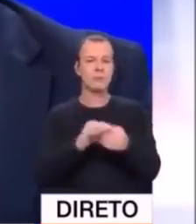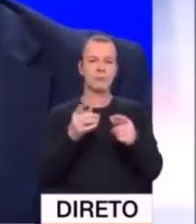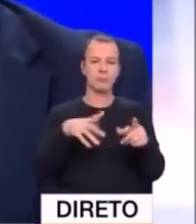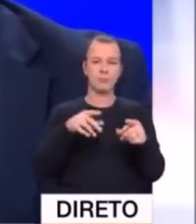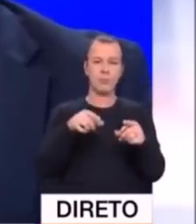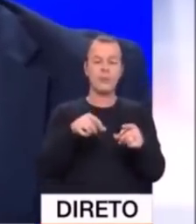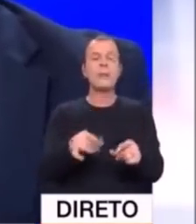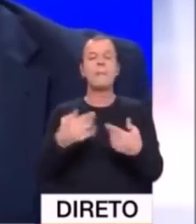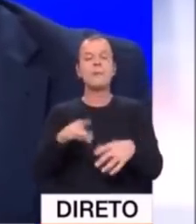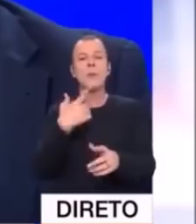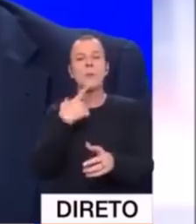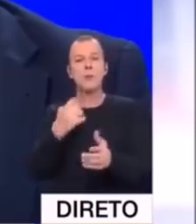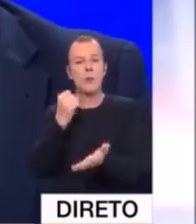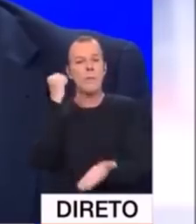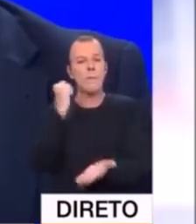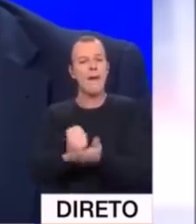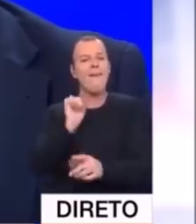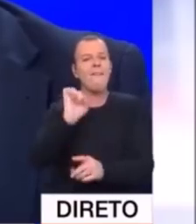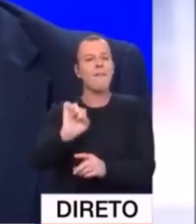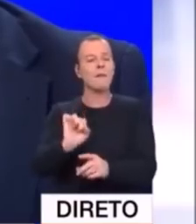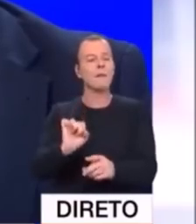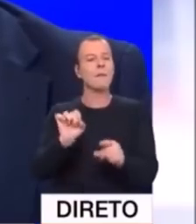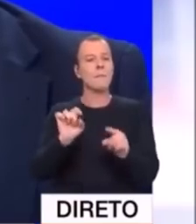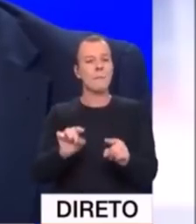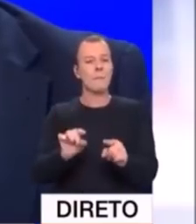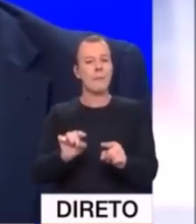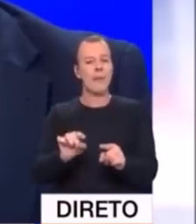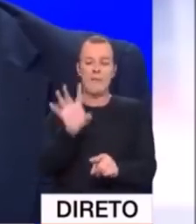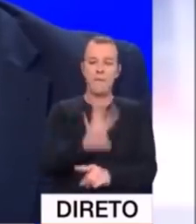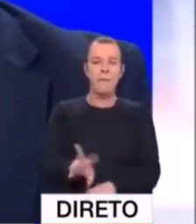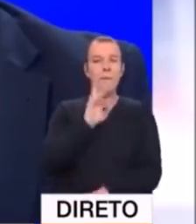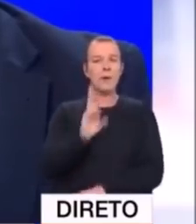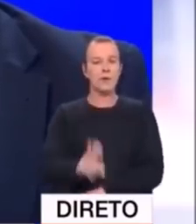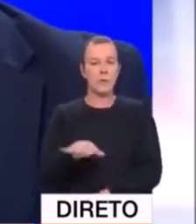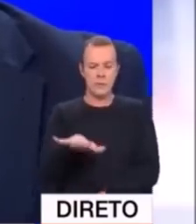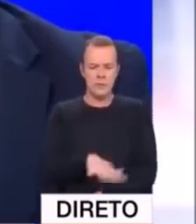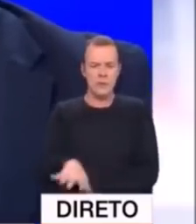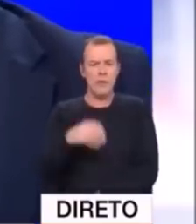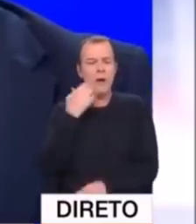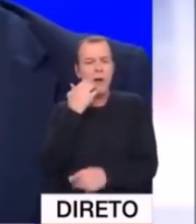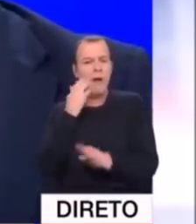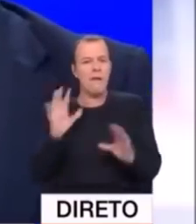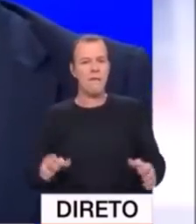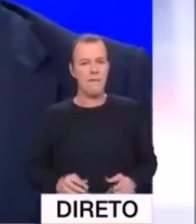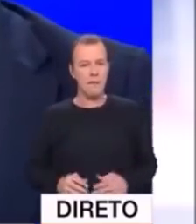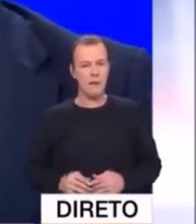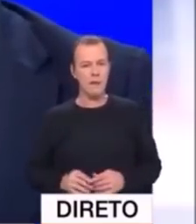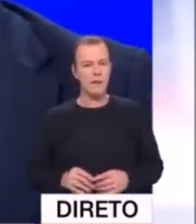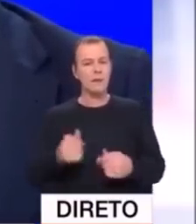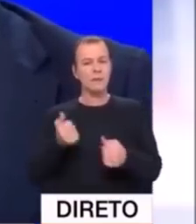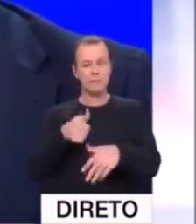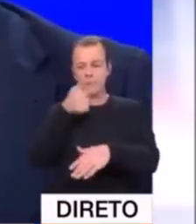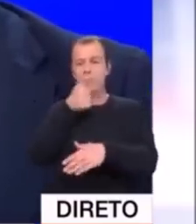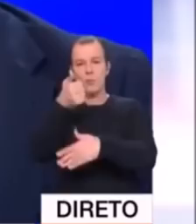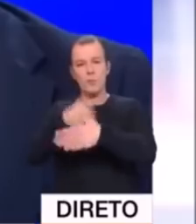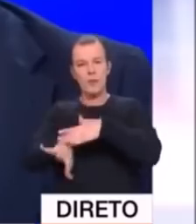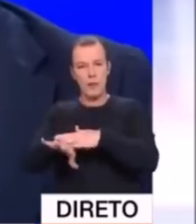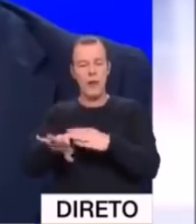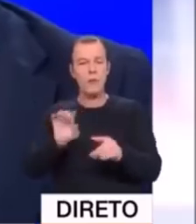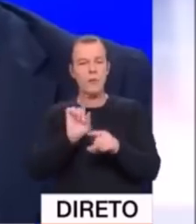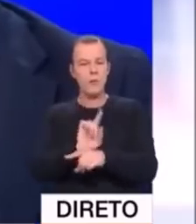é uma das formas de responder a uma situação dramática entre nós vamos lhe dizer